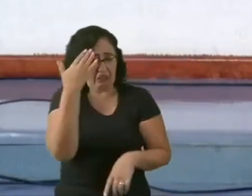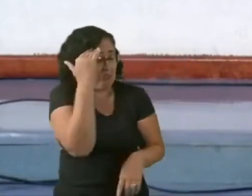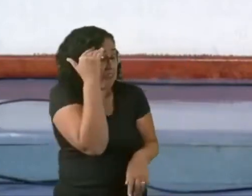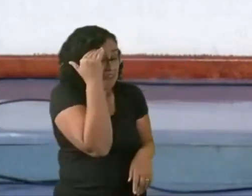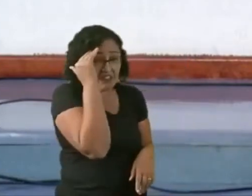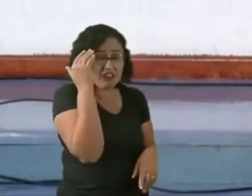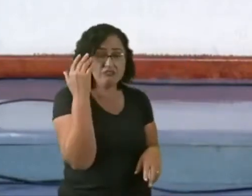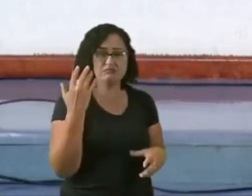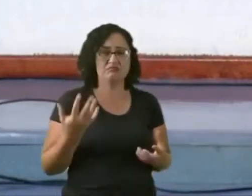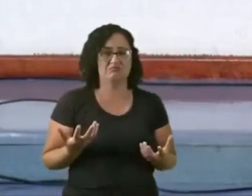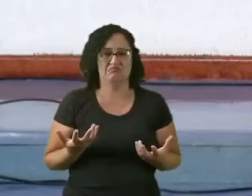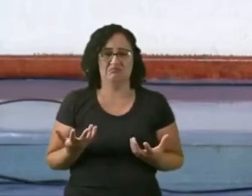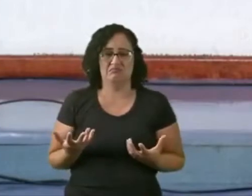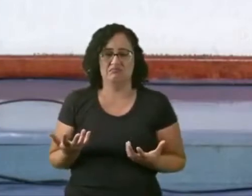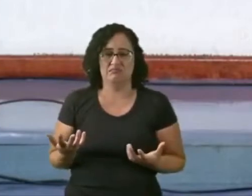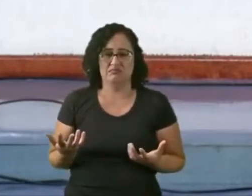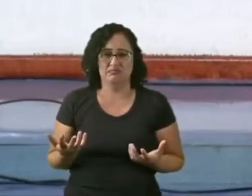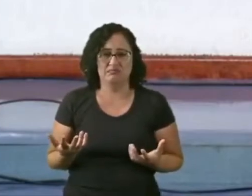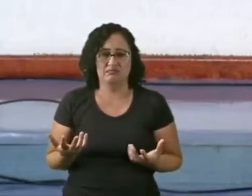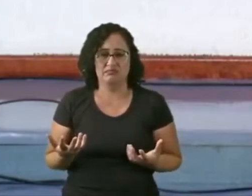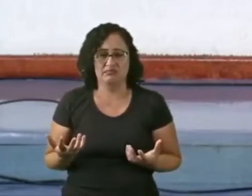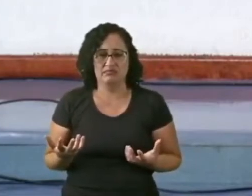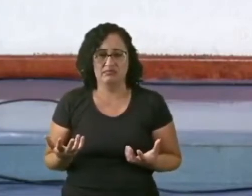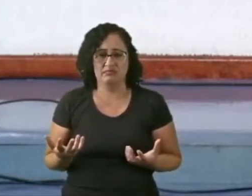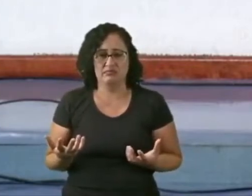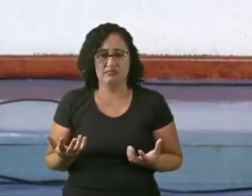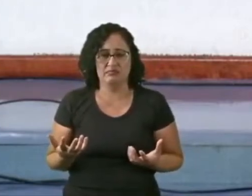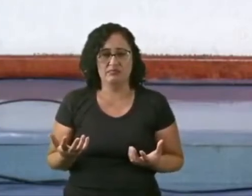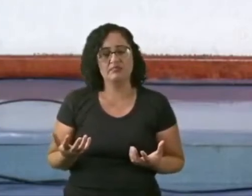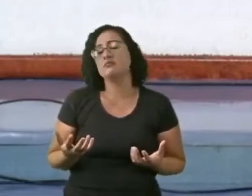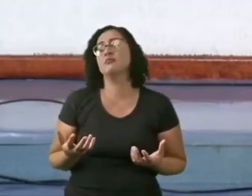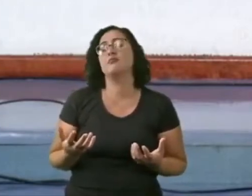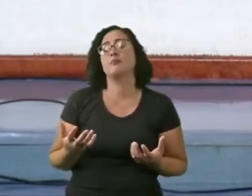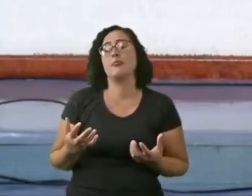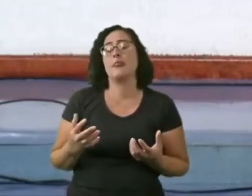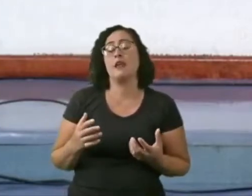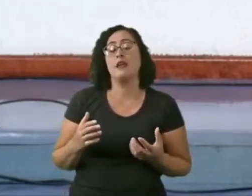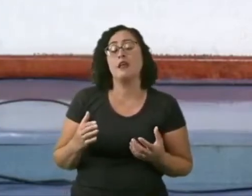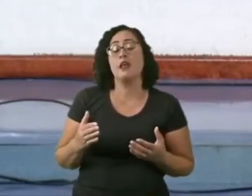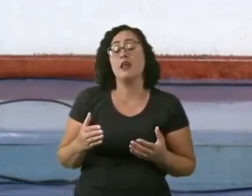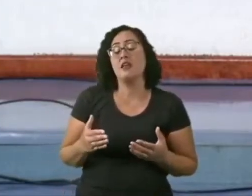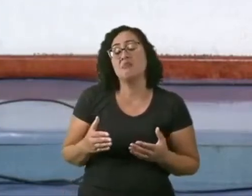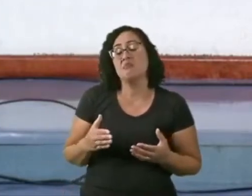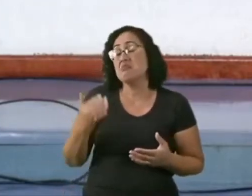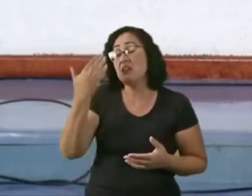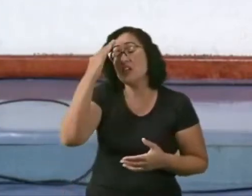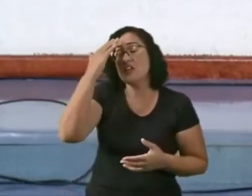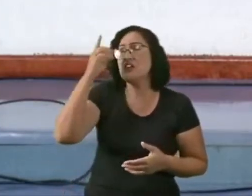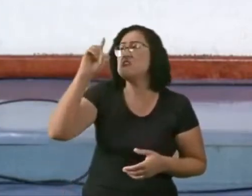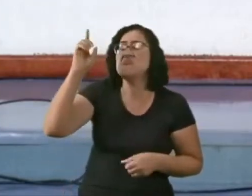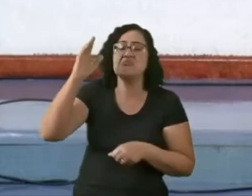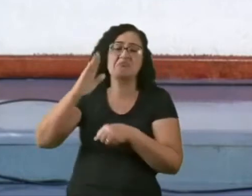da vontade de Deus sobre a vida delas, ou da permissão de Deus sobre a vida delas.